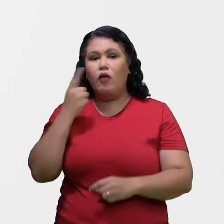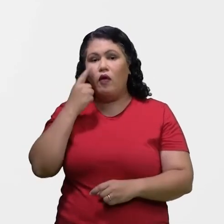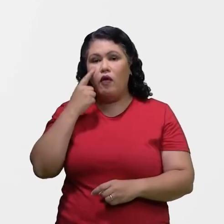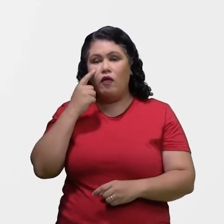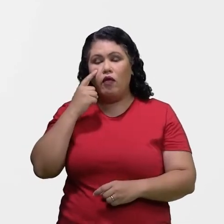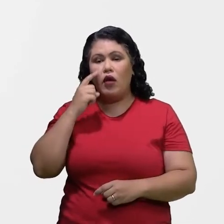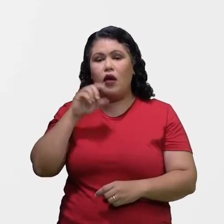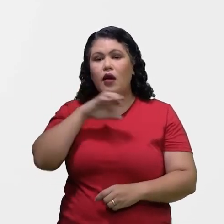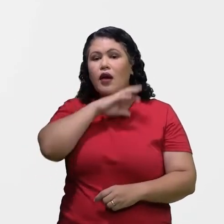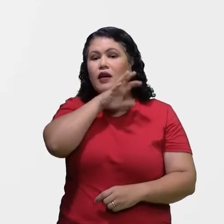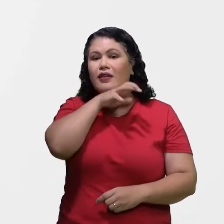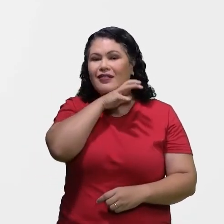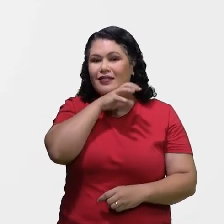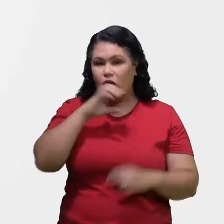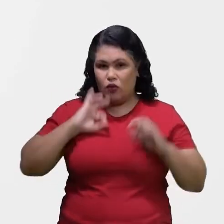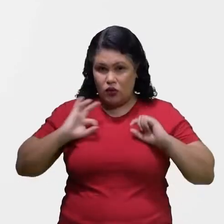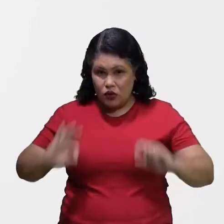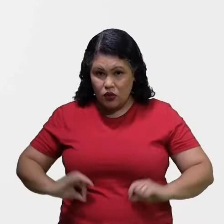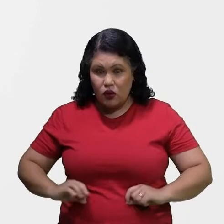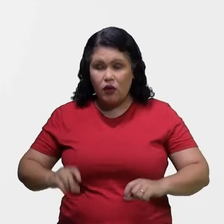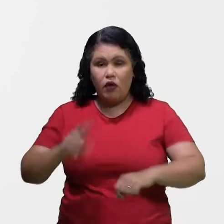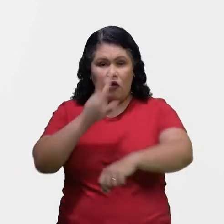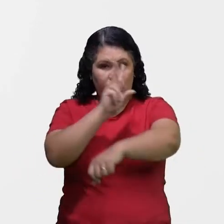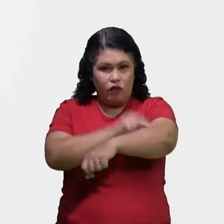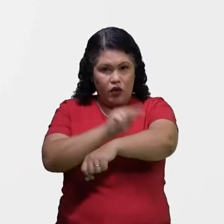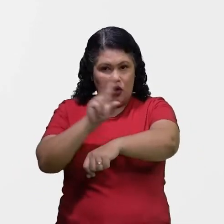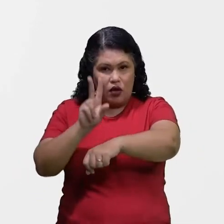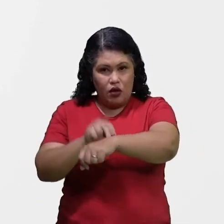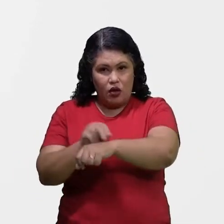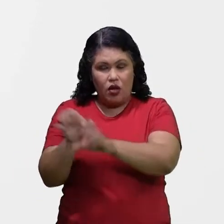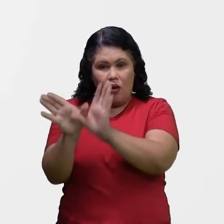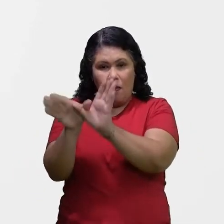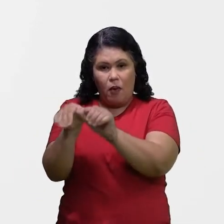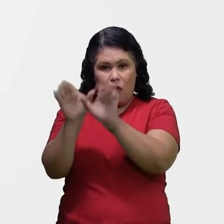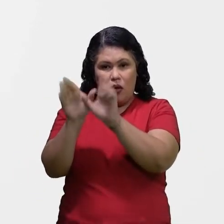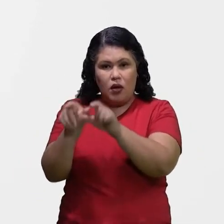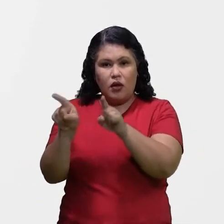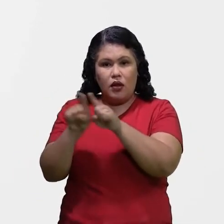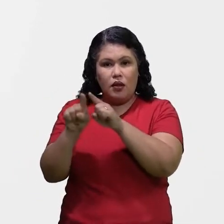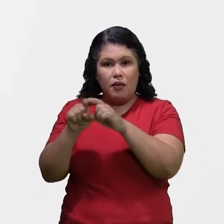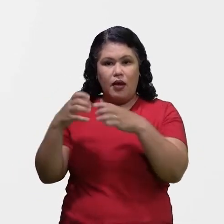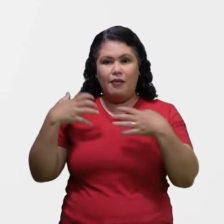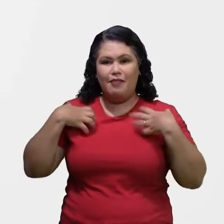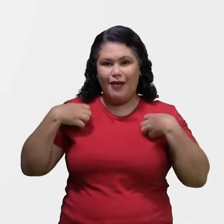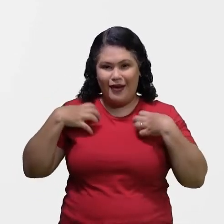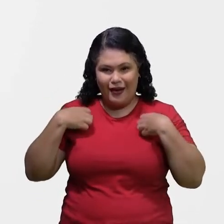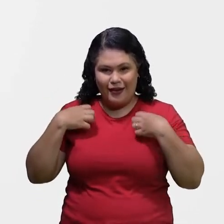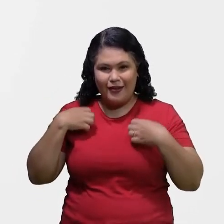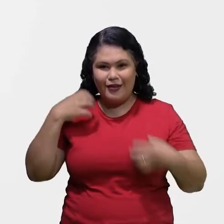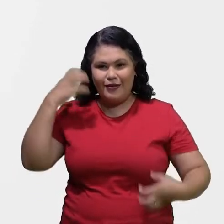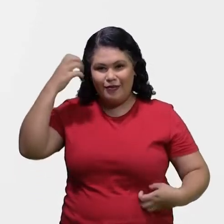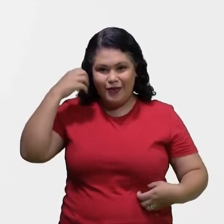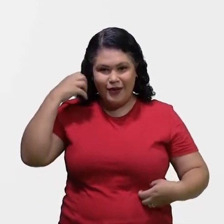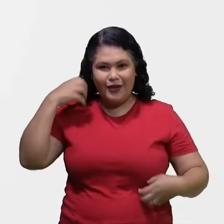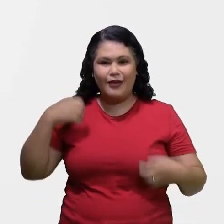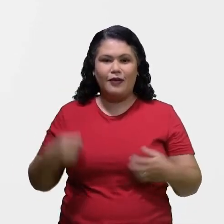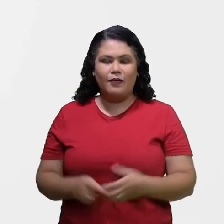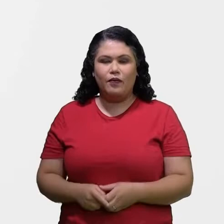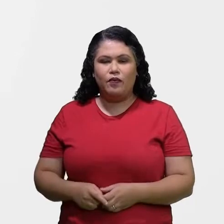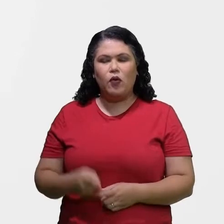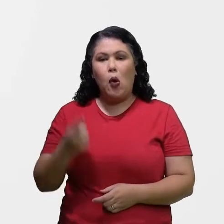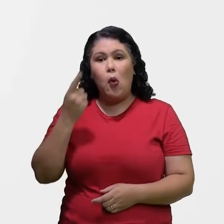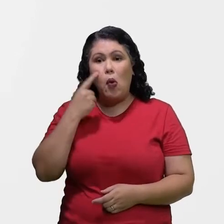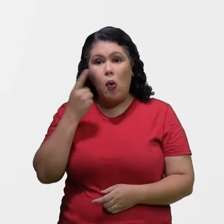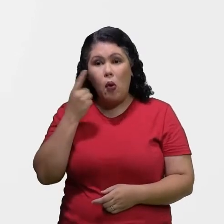vendo o grilo, vocês estão vendo a borboleta e vocês estão vendo o macaquinho. Eu preciso que vocês olhem